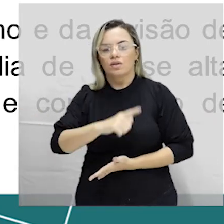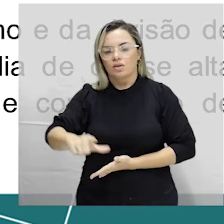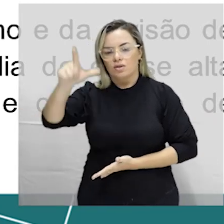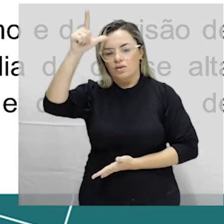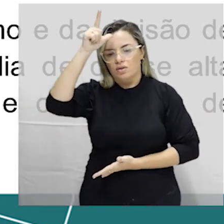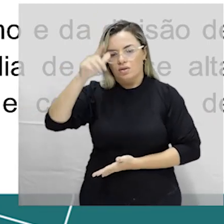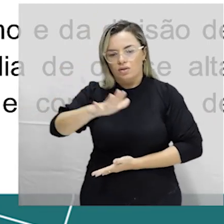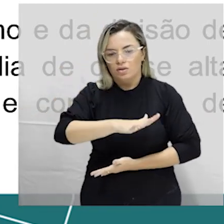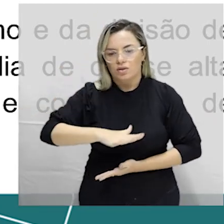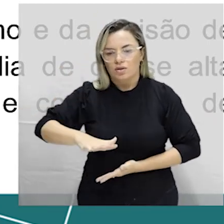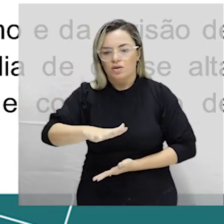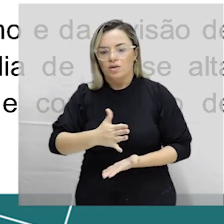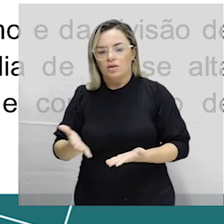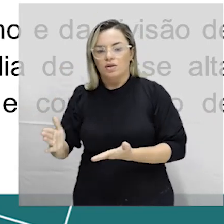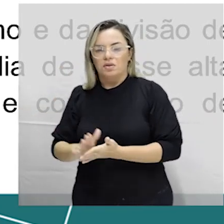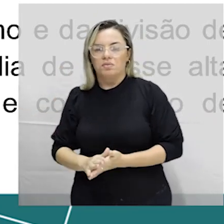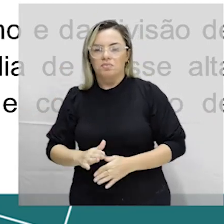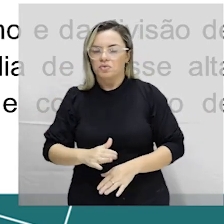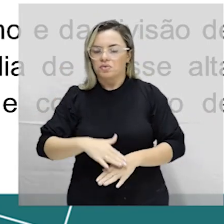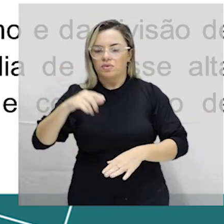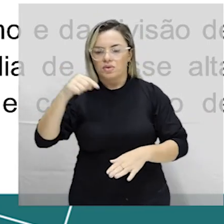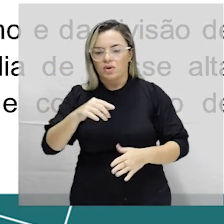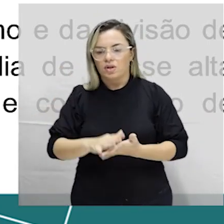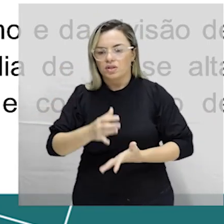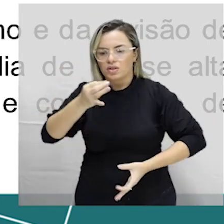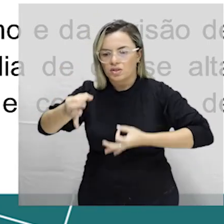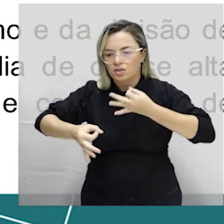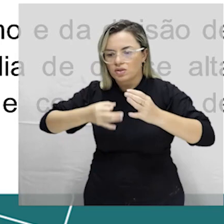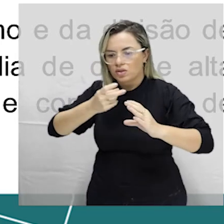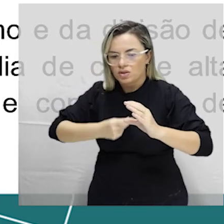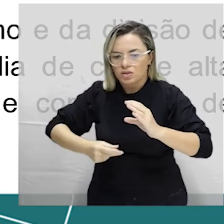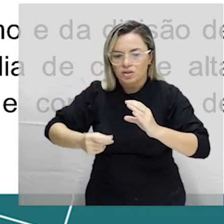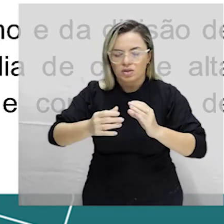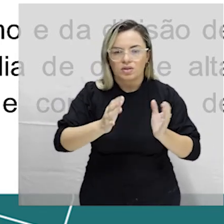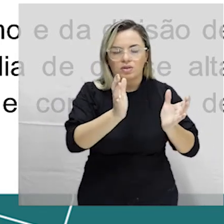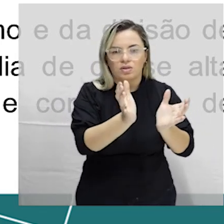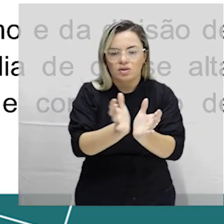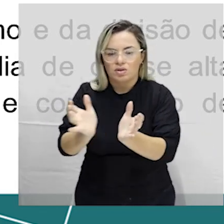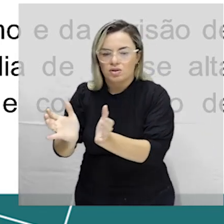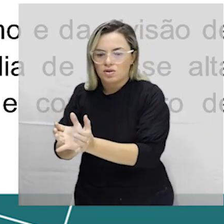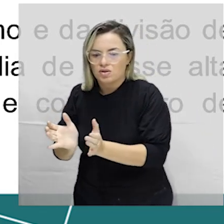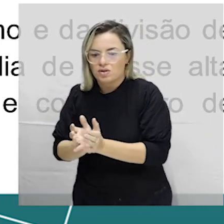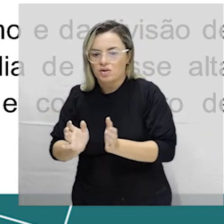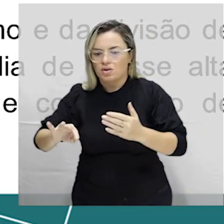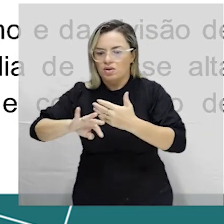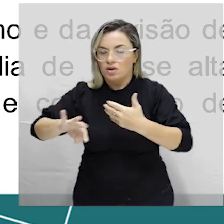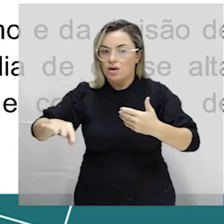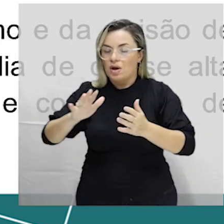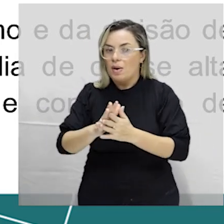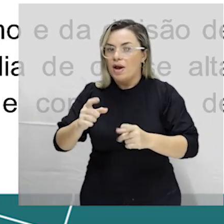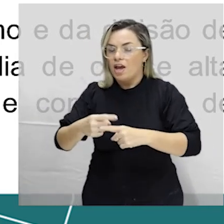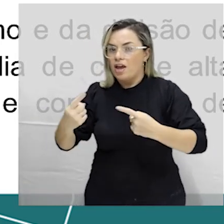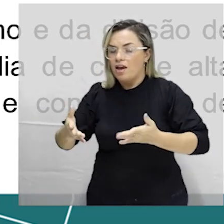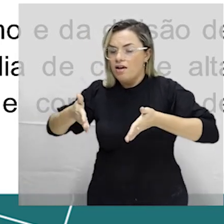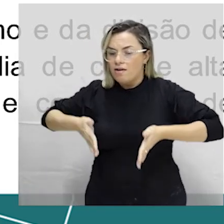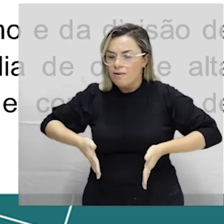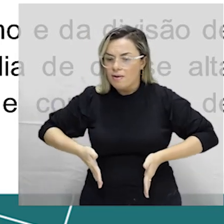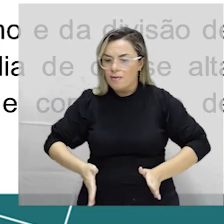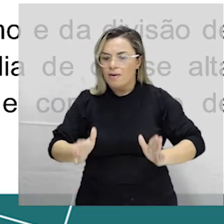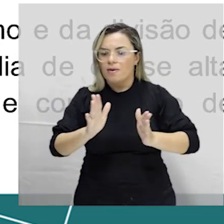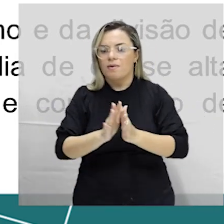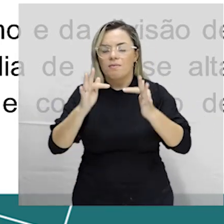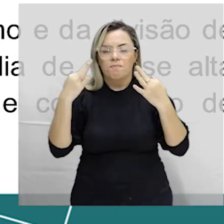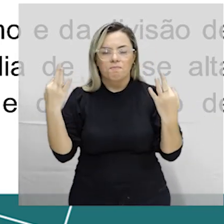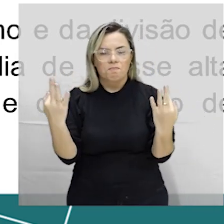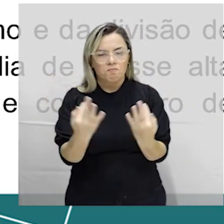capitalismo e da divisão de classes sociais, Marx nasceu no seio de uma família de classe alta alemã, numa família que tinha